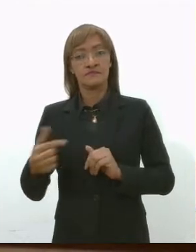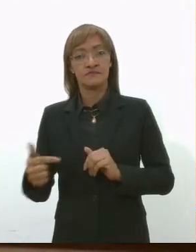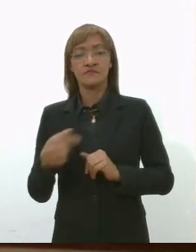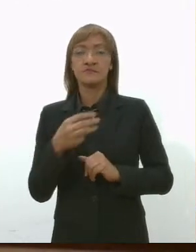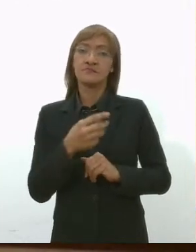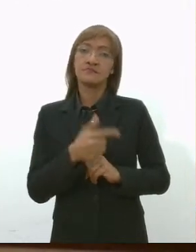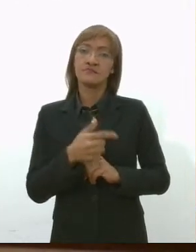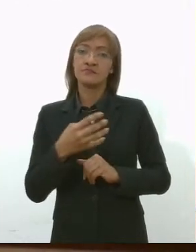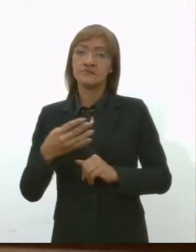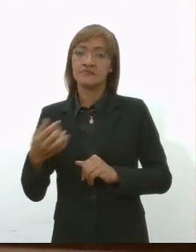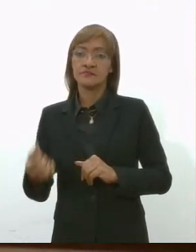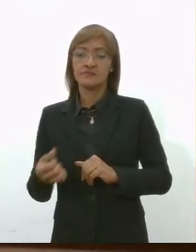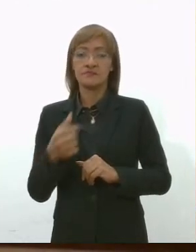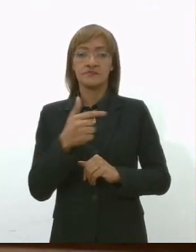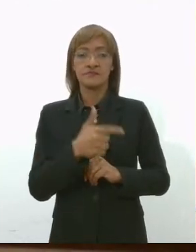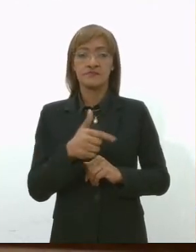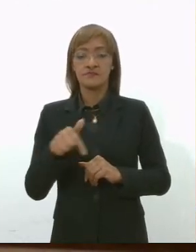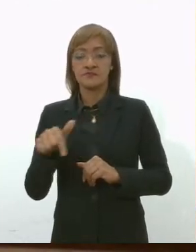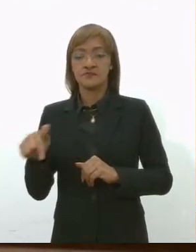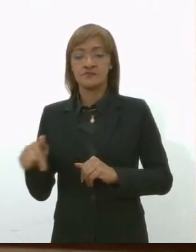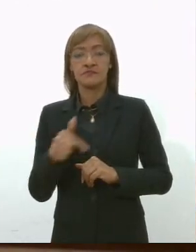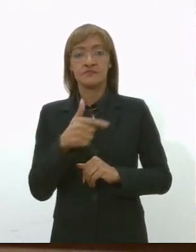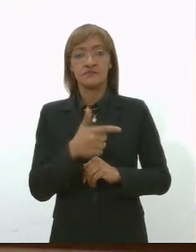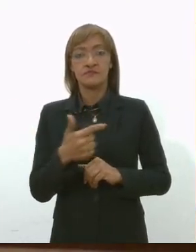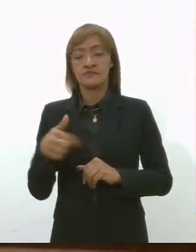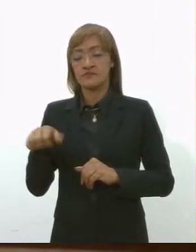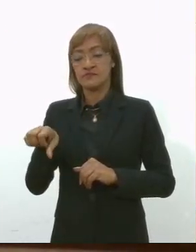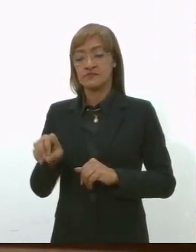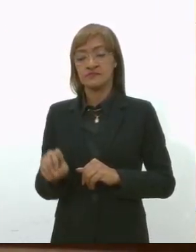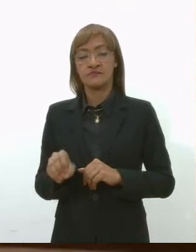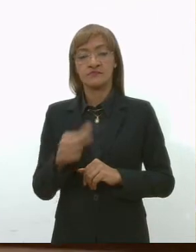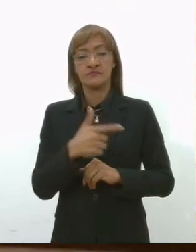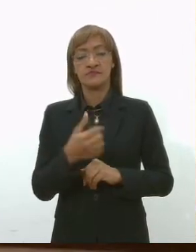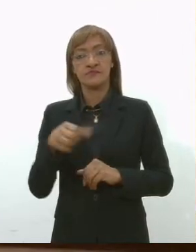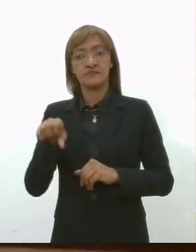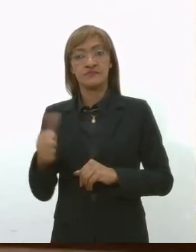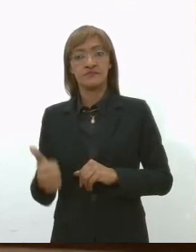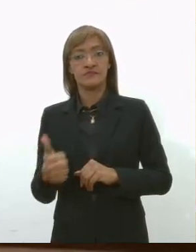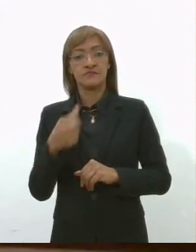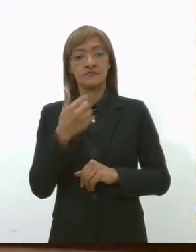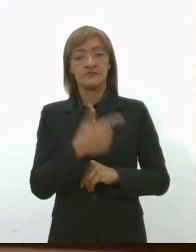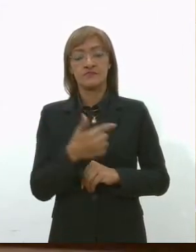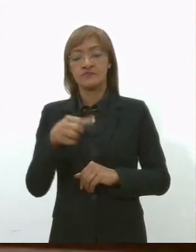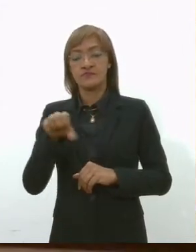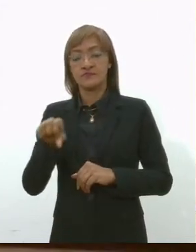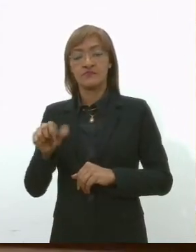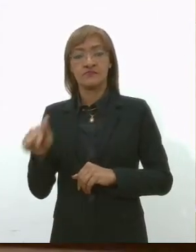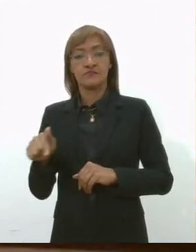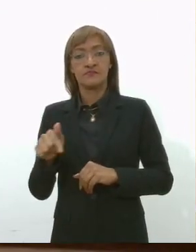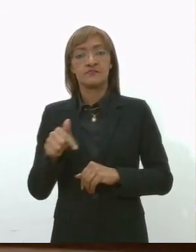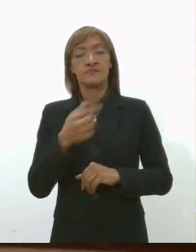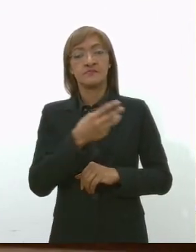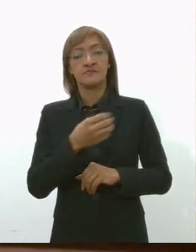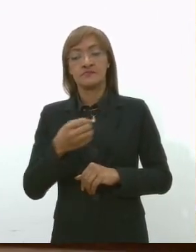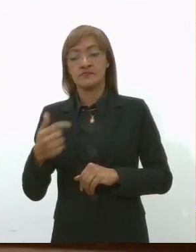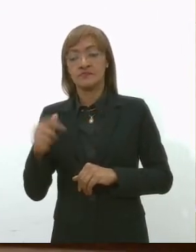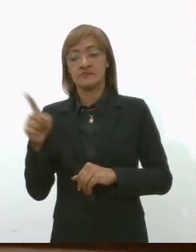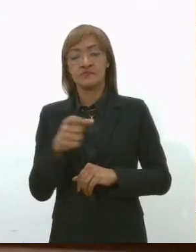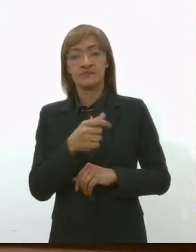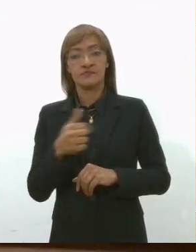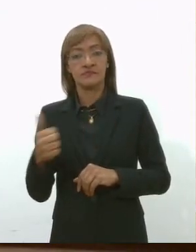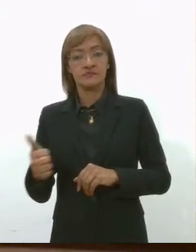246, 277, 290, 291, 297 302/2021 e os projetos de